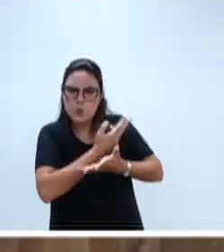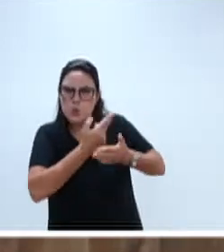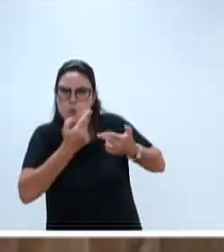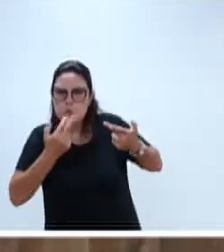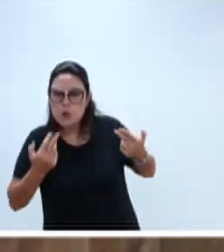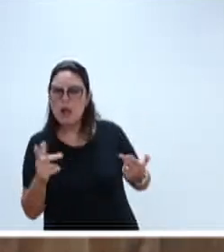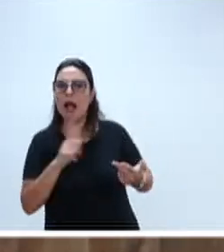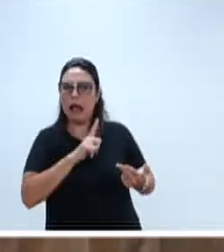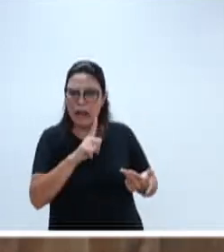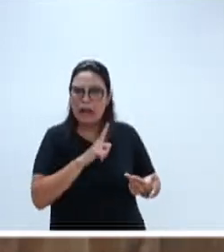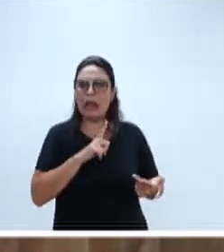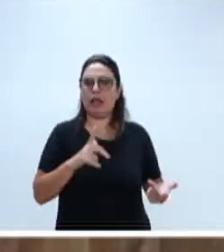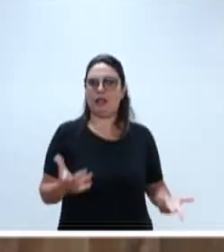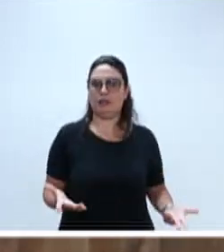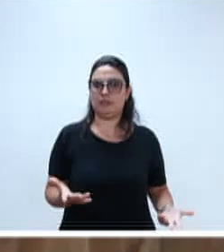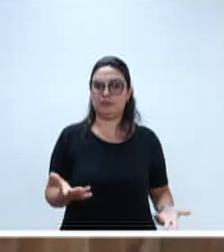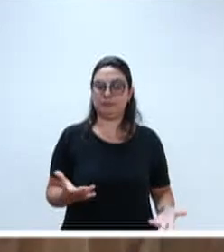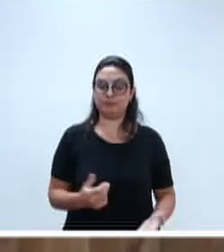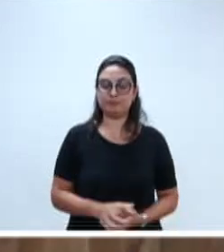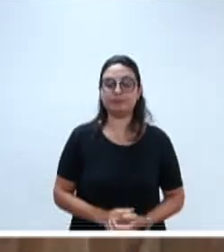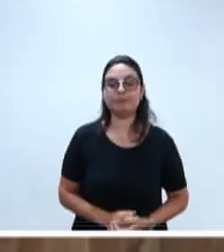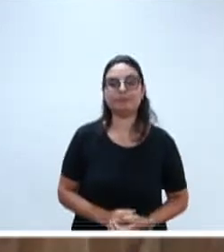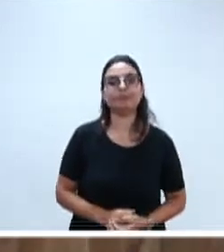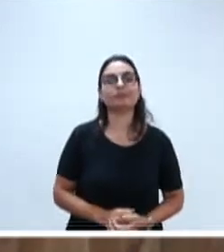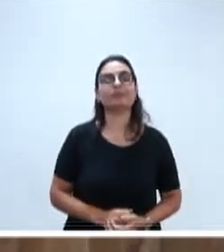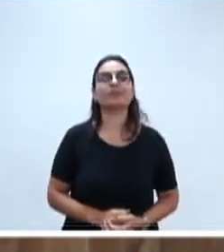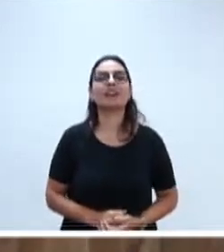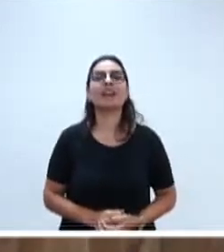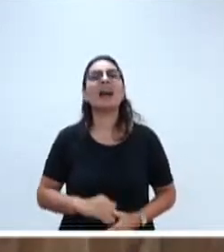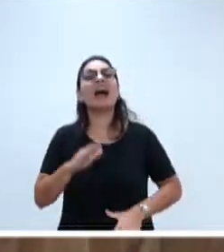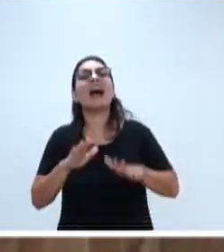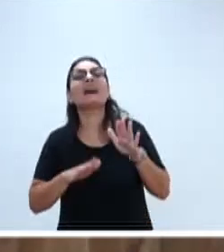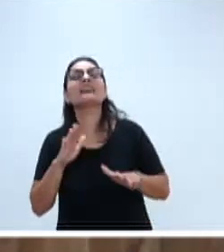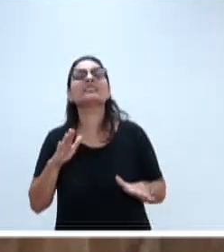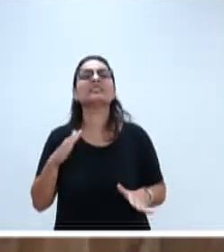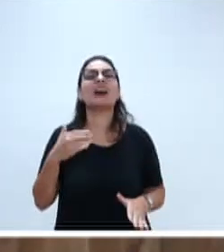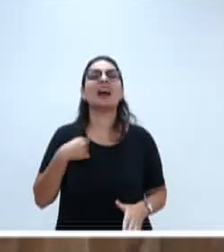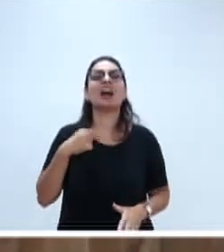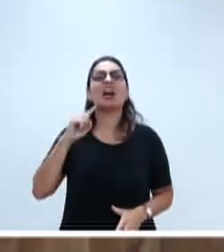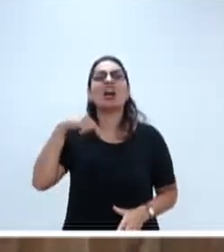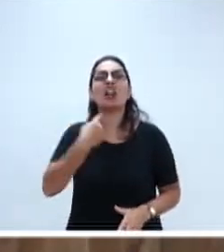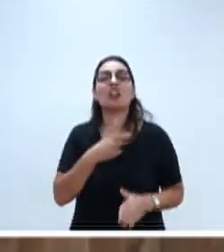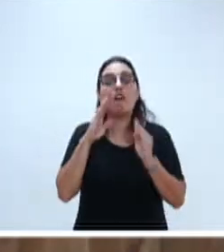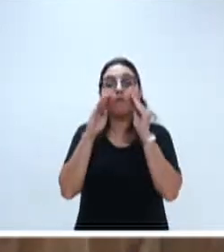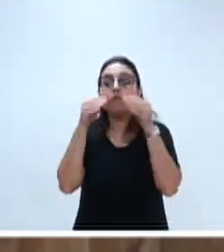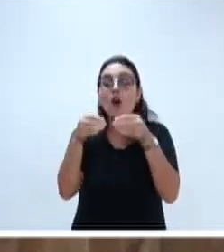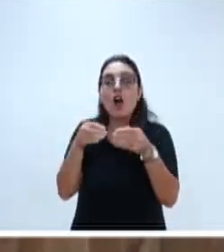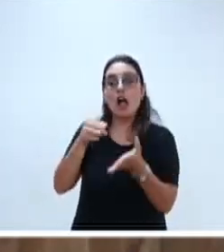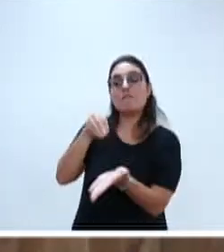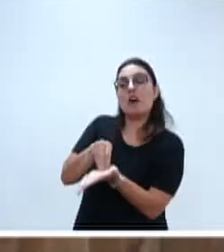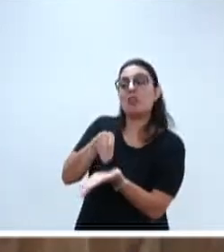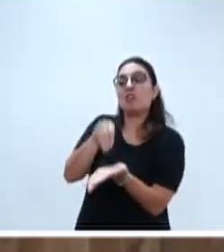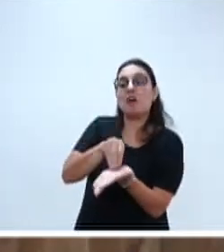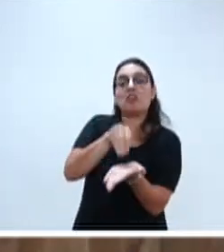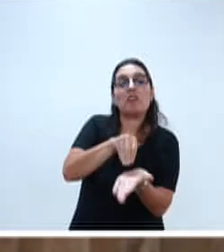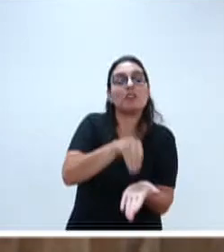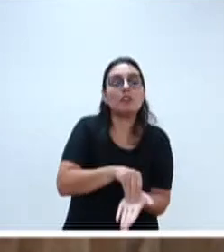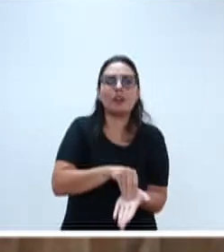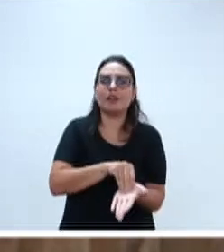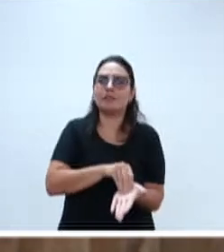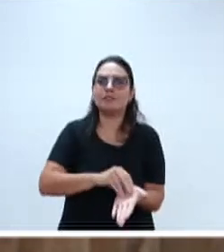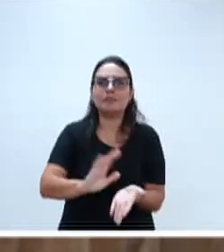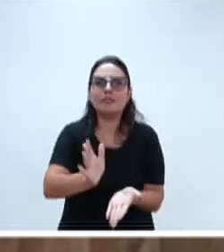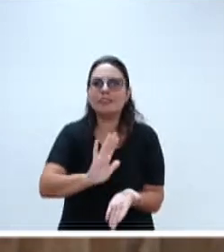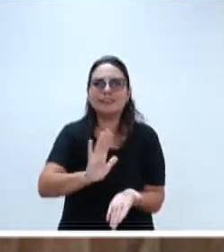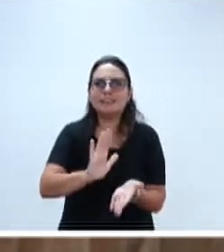sustentado. Às vezes nós reclamamos porque nos falta, mas olha o que Deus tem feito na tua